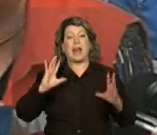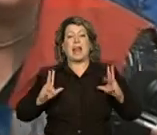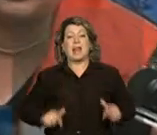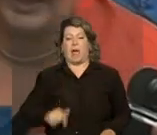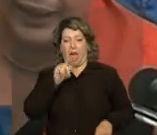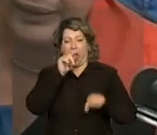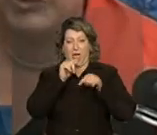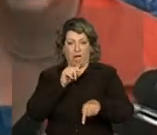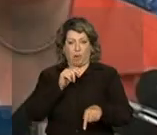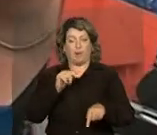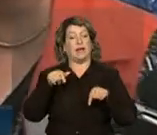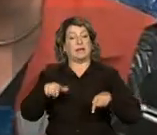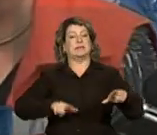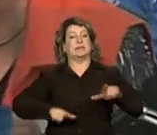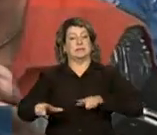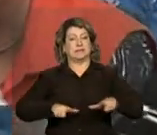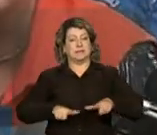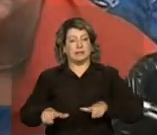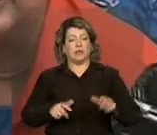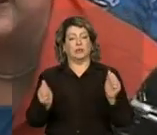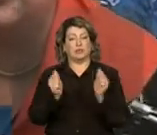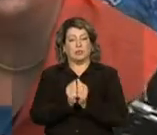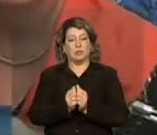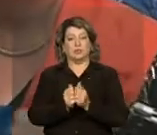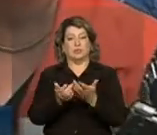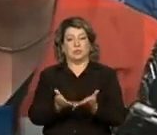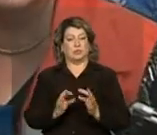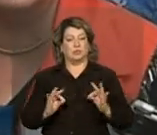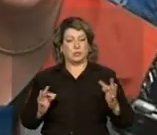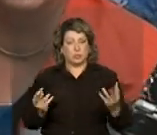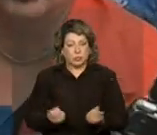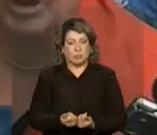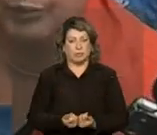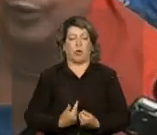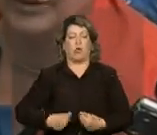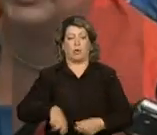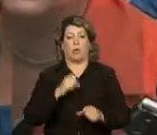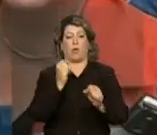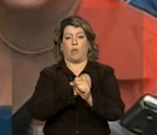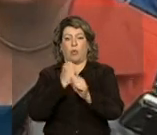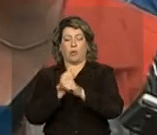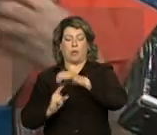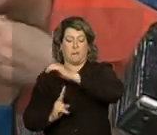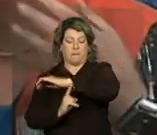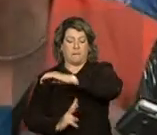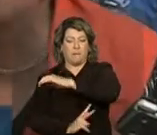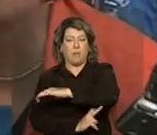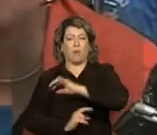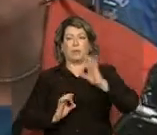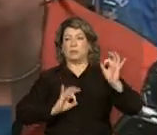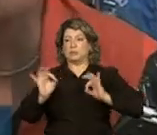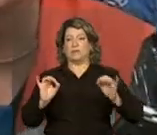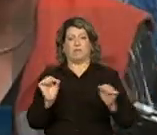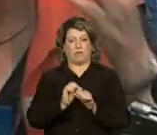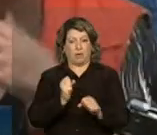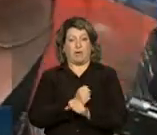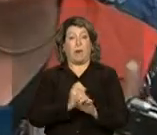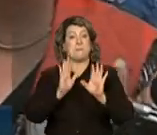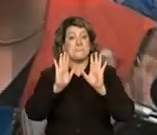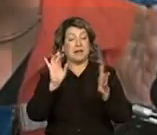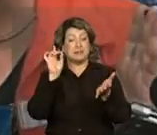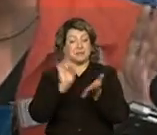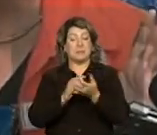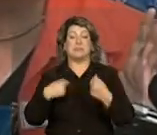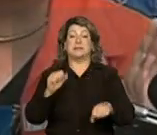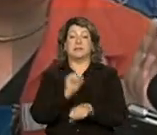ação, ela é simultânea com a outra e ao mesmo tempo você reconstrói pontes, etc. Mas a reconstrução mesmo, você tem